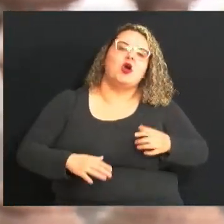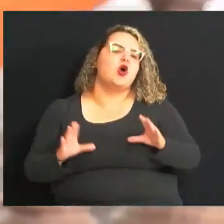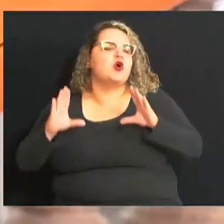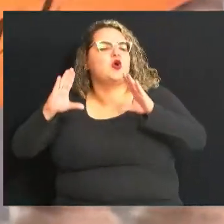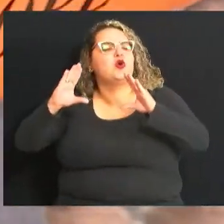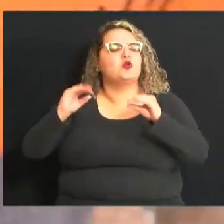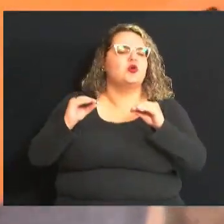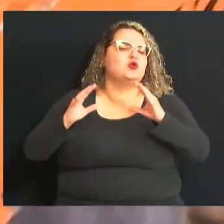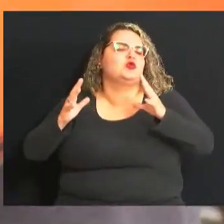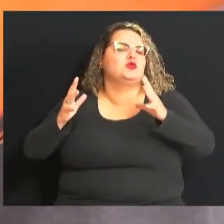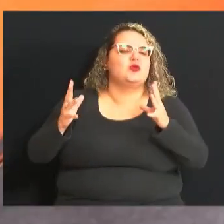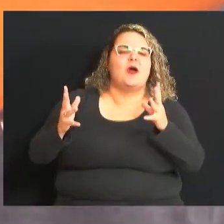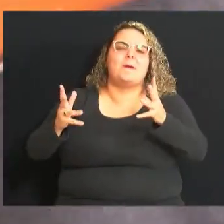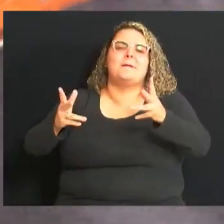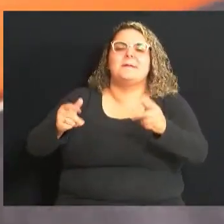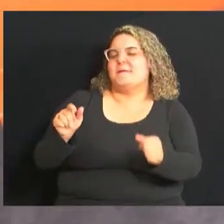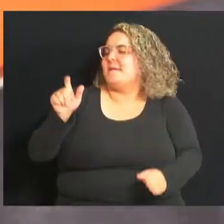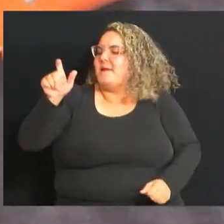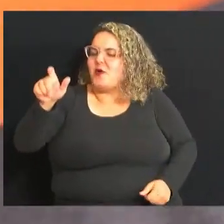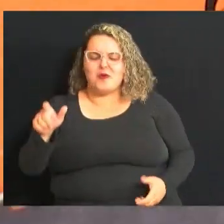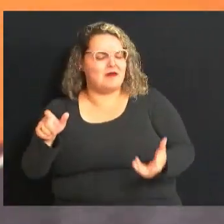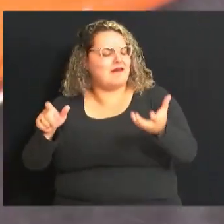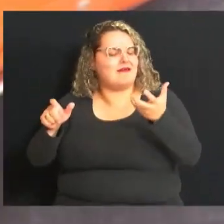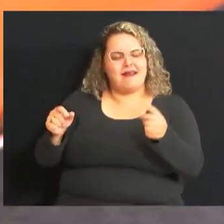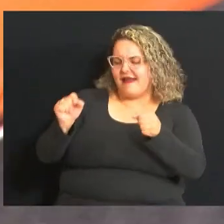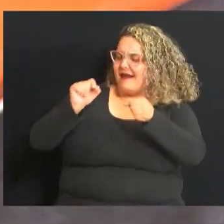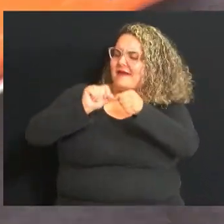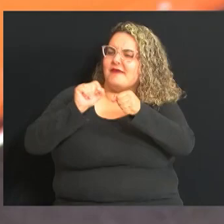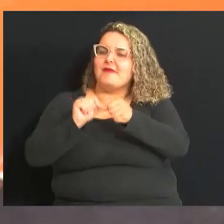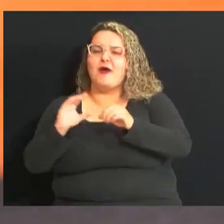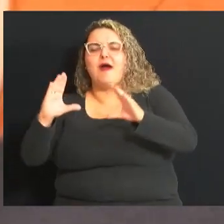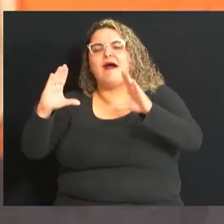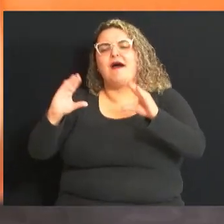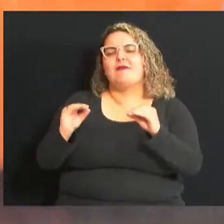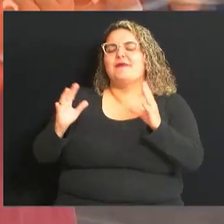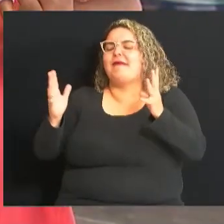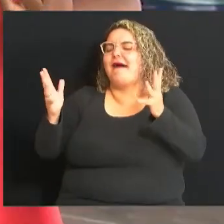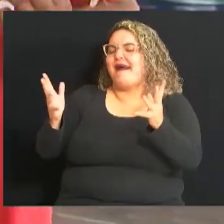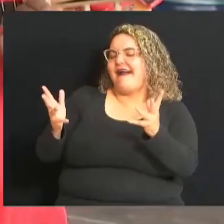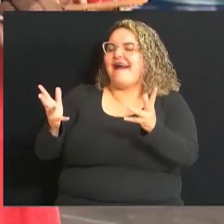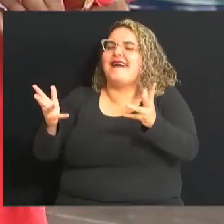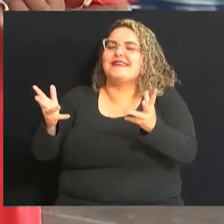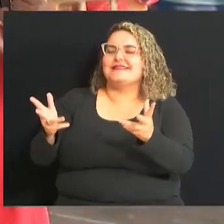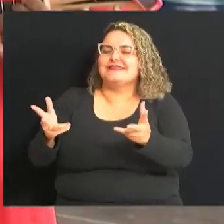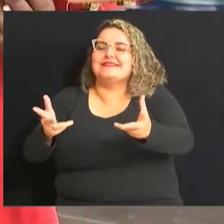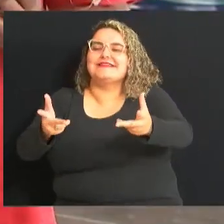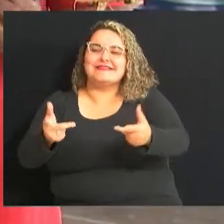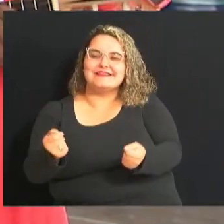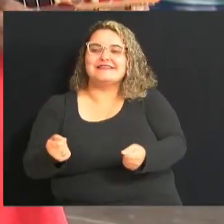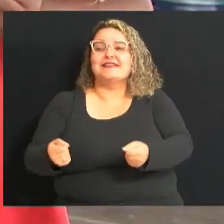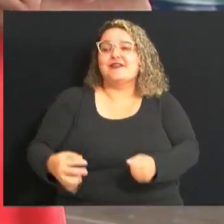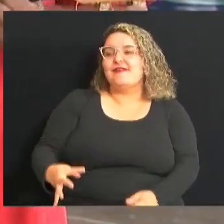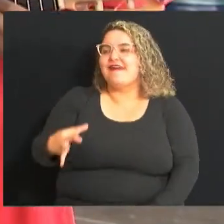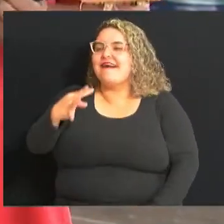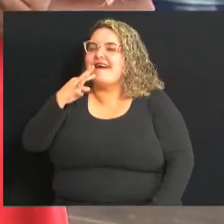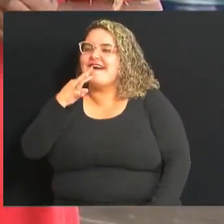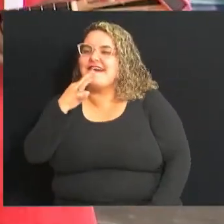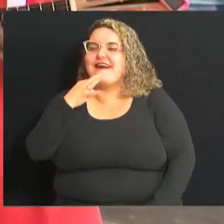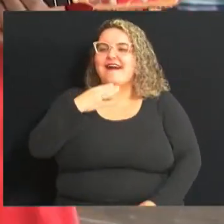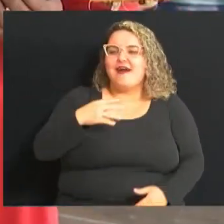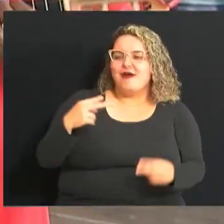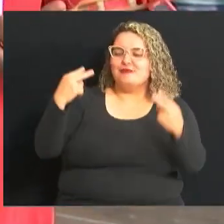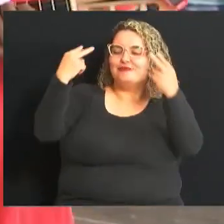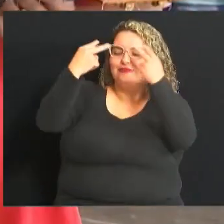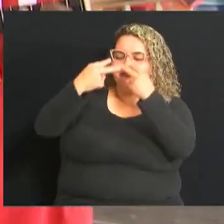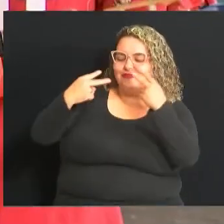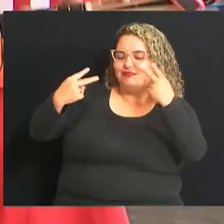toda que você quiser. Eu vou a noite toda, noite toda, noite toda, noite toda te conhecendo da cabeça aos